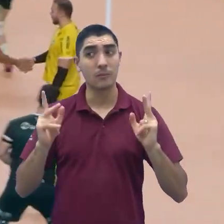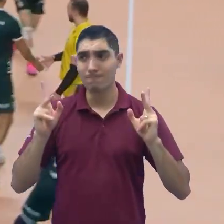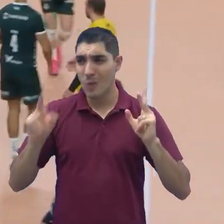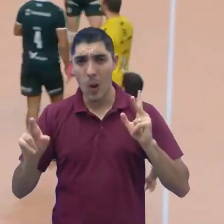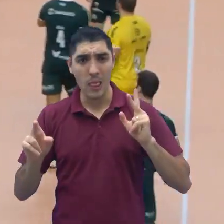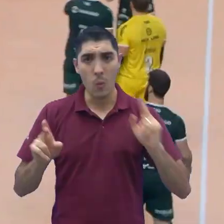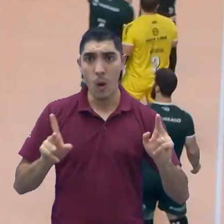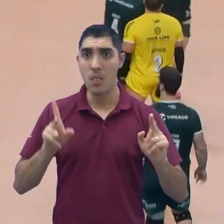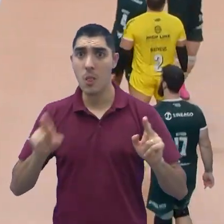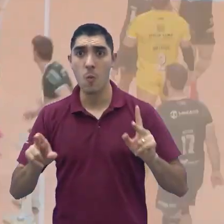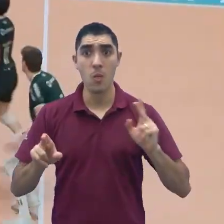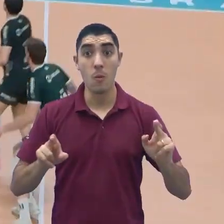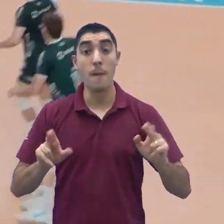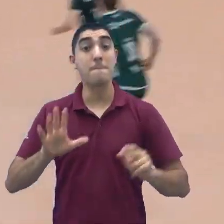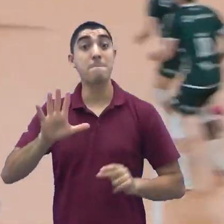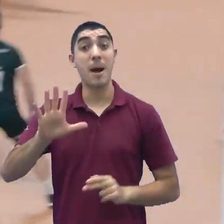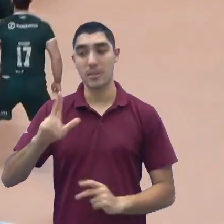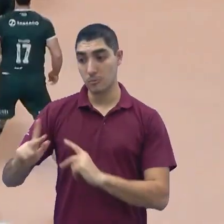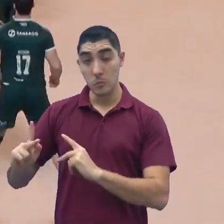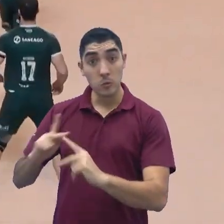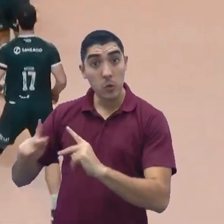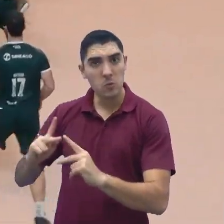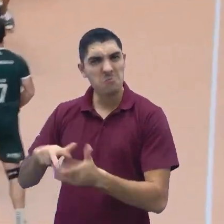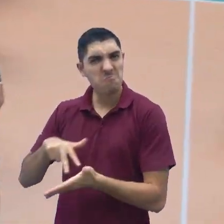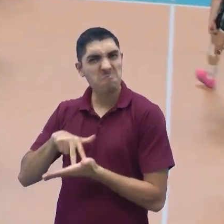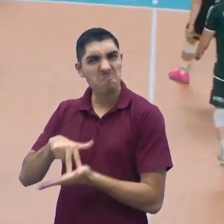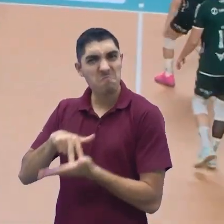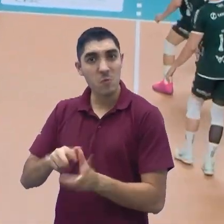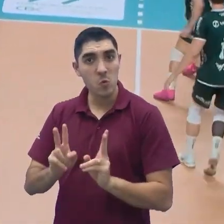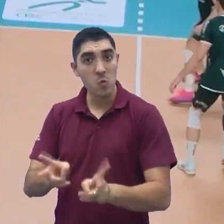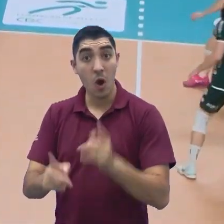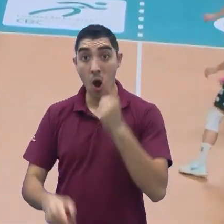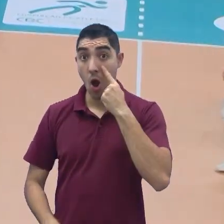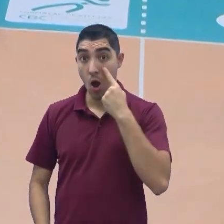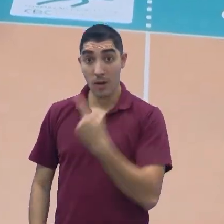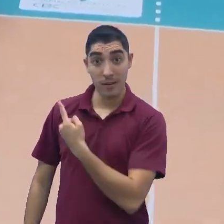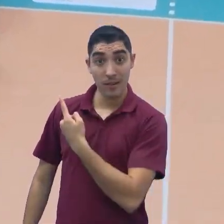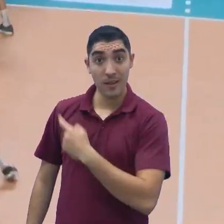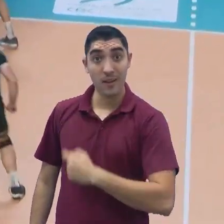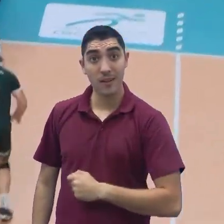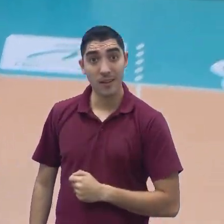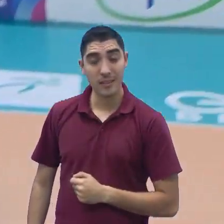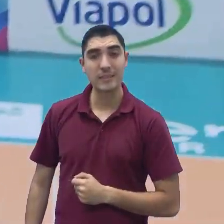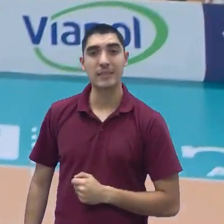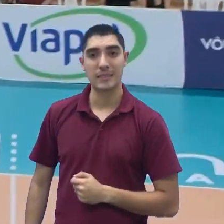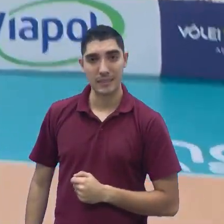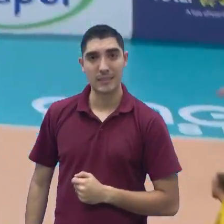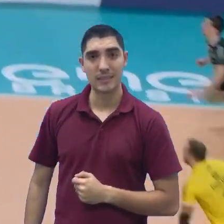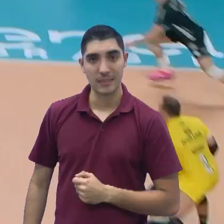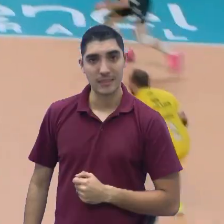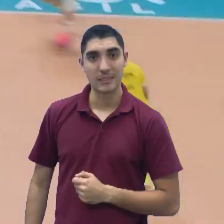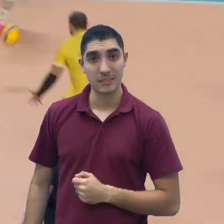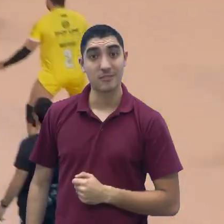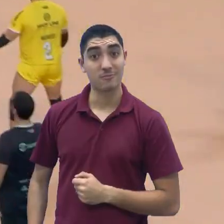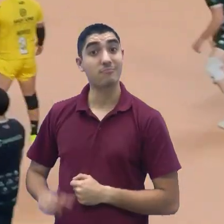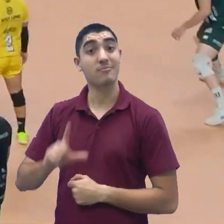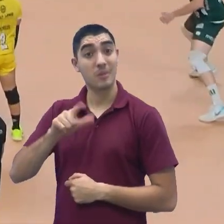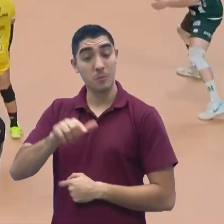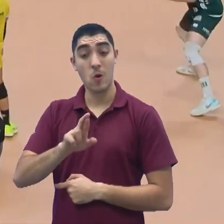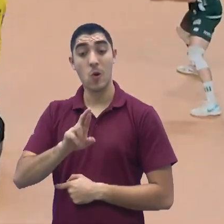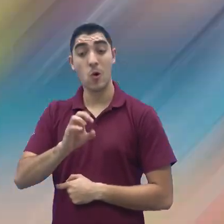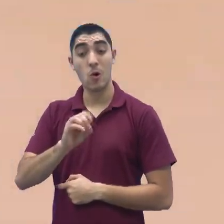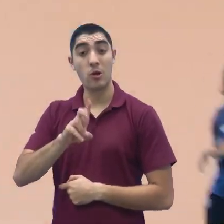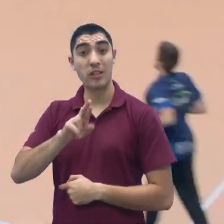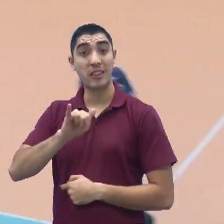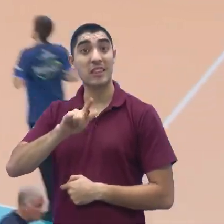No fim, prevaleceu a resiliência joseense. Olha que bola o Brendel salvou. Para Rodrigo complementar em